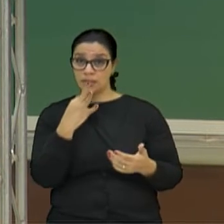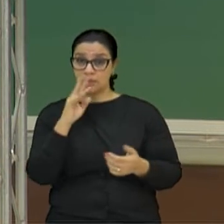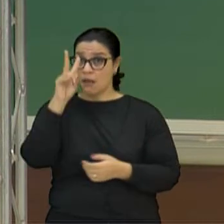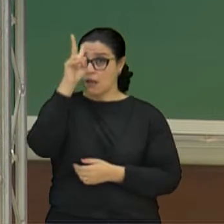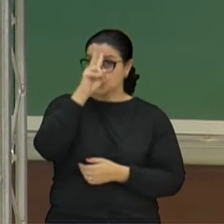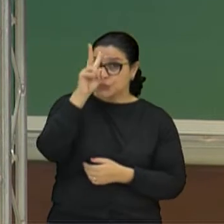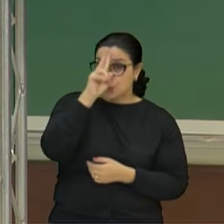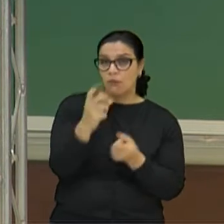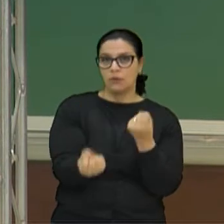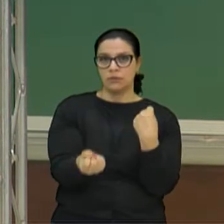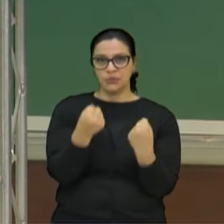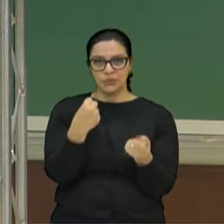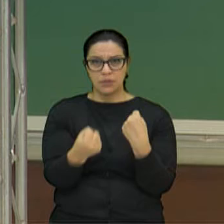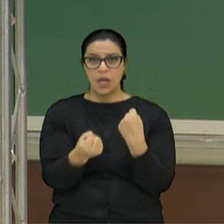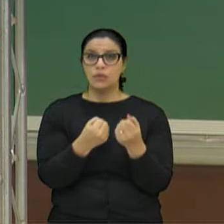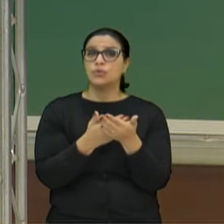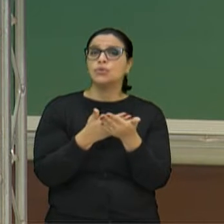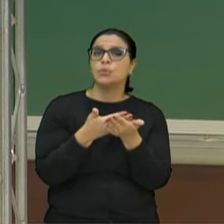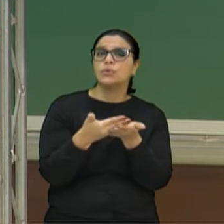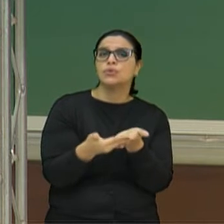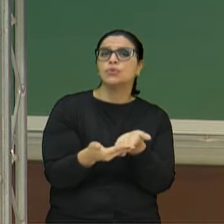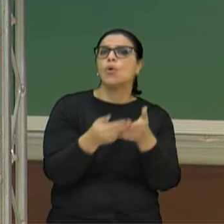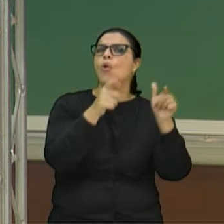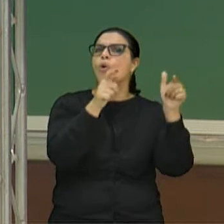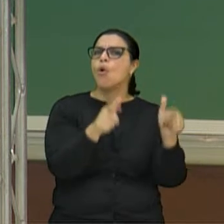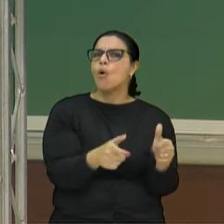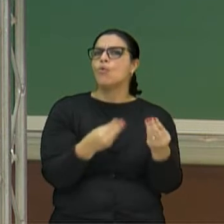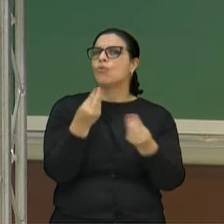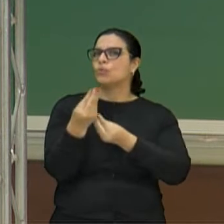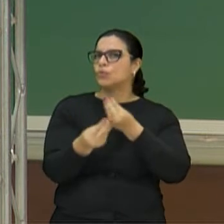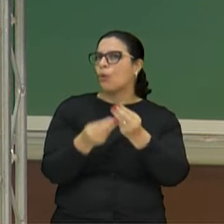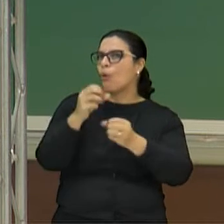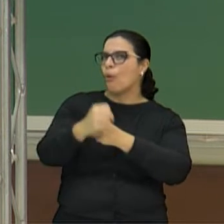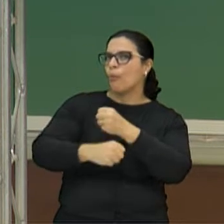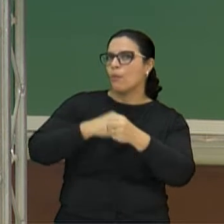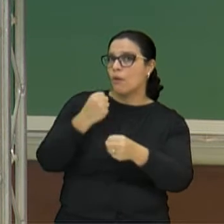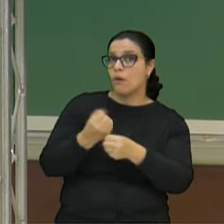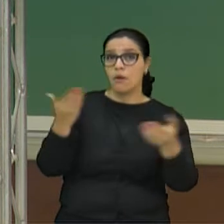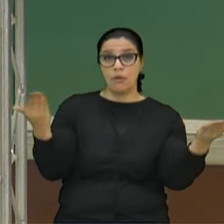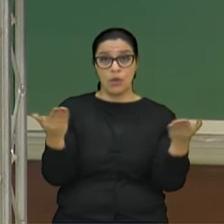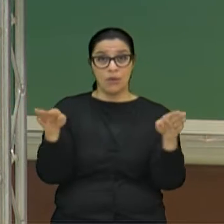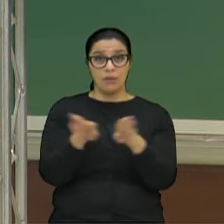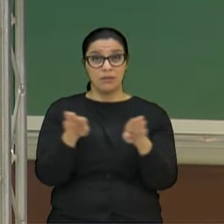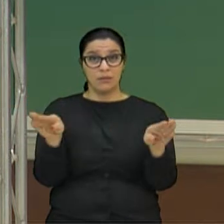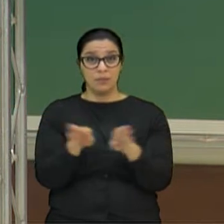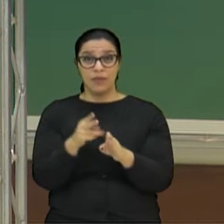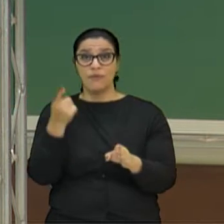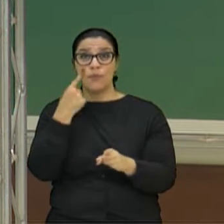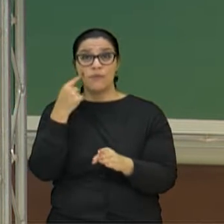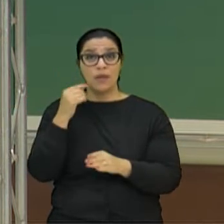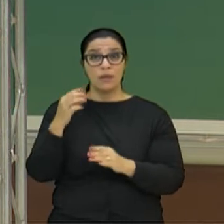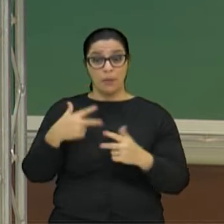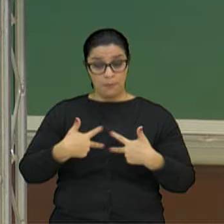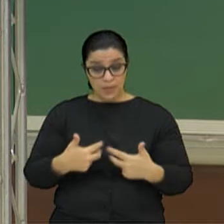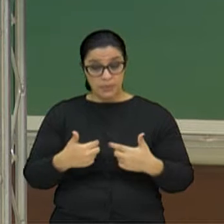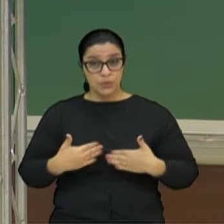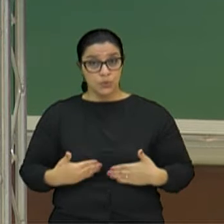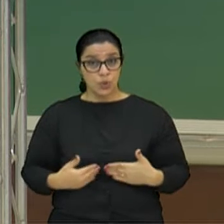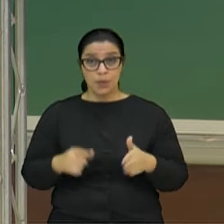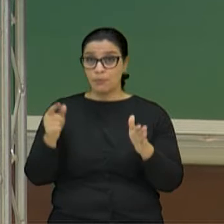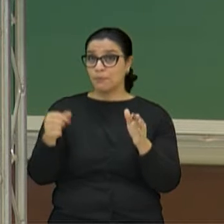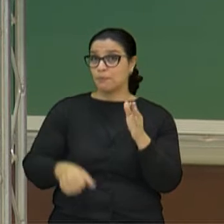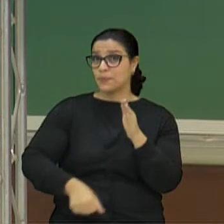história da ginástica, como que ela surgiu, e agora nós vamos falar, entrando dentro da ginástica de conscientização corporal, temos nosso